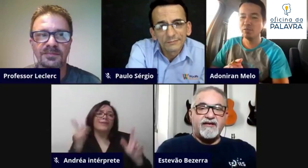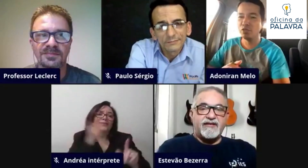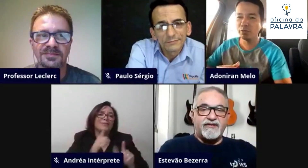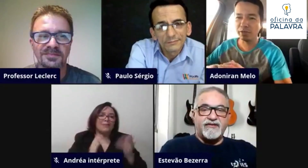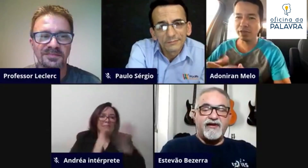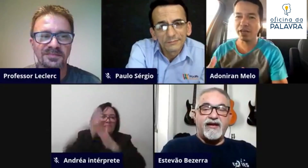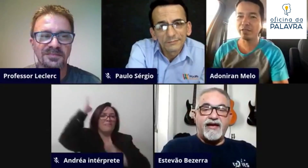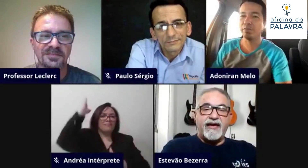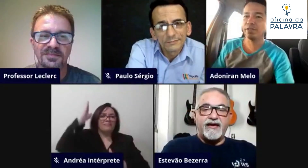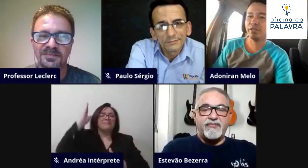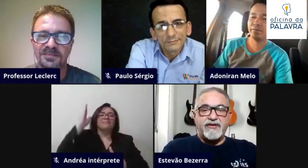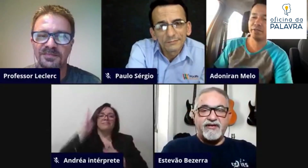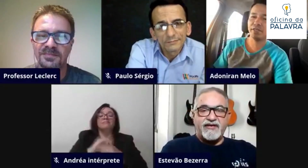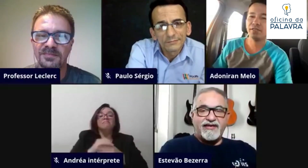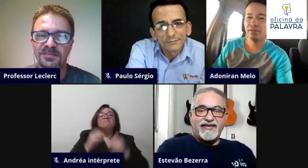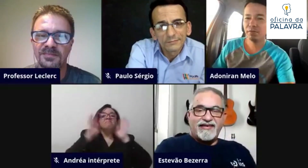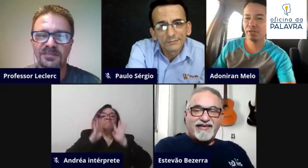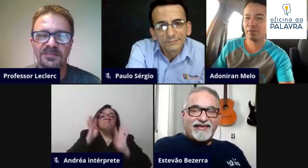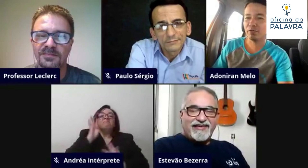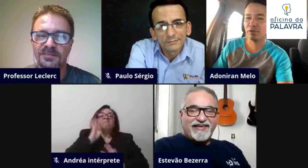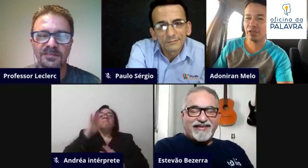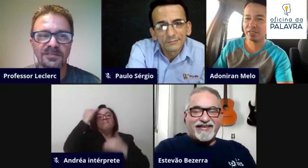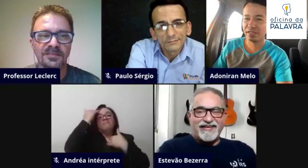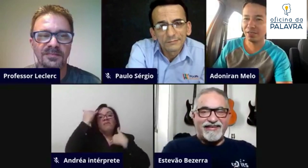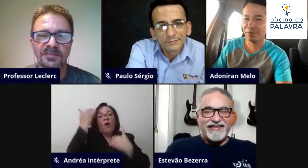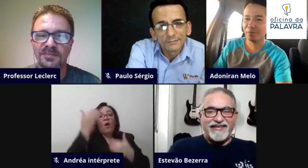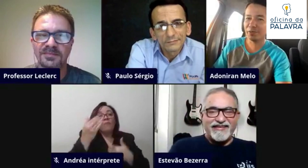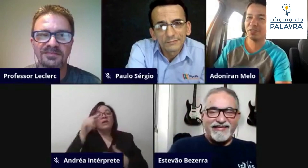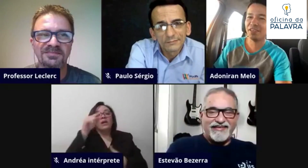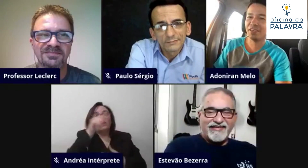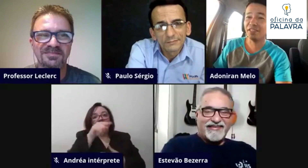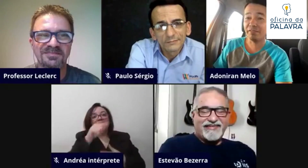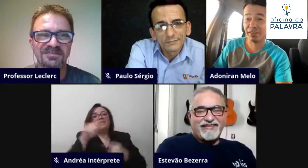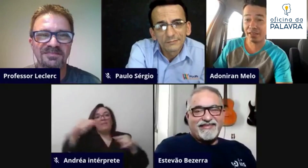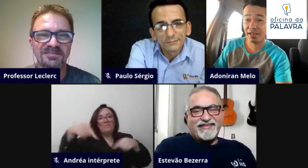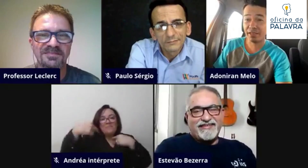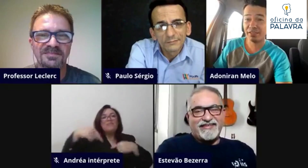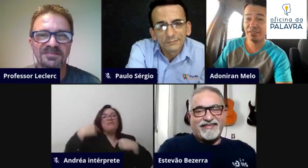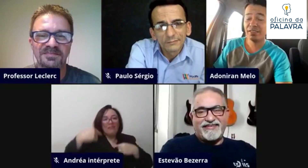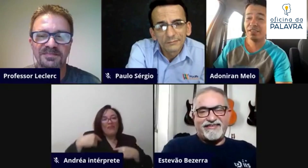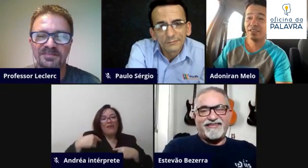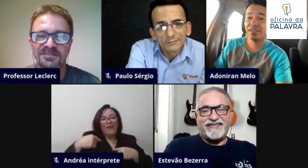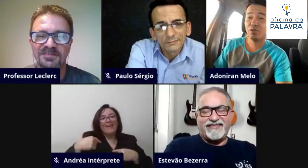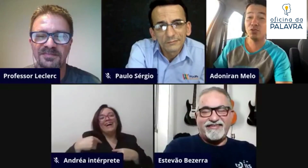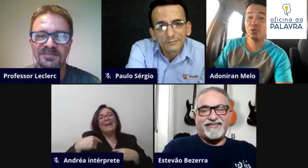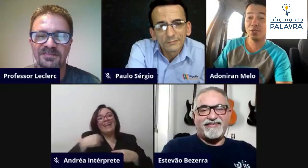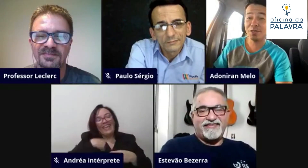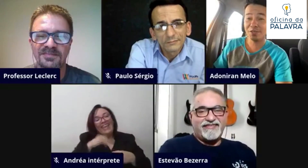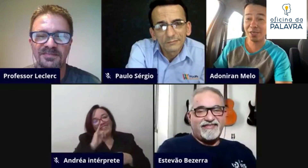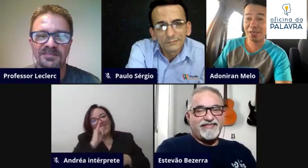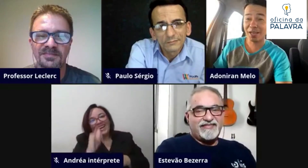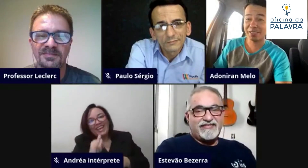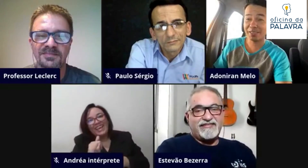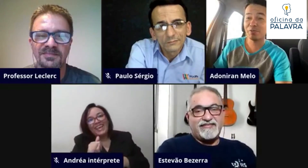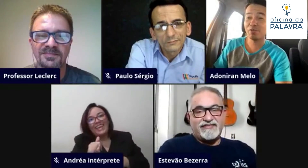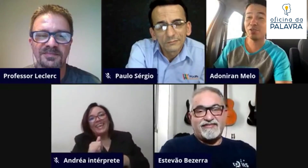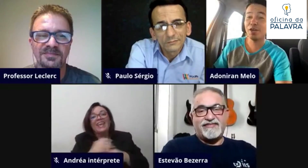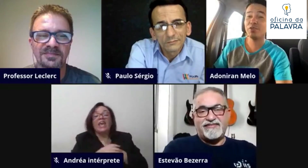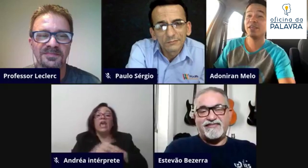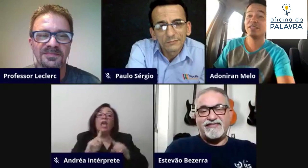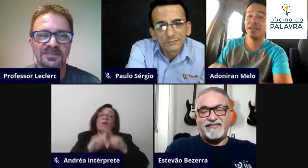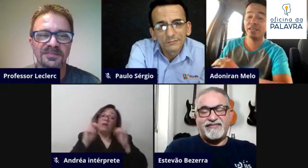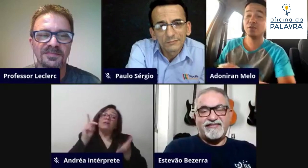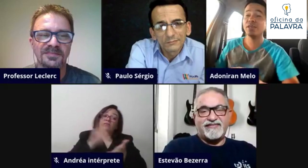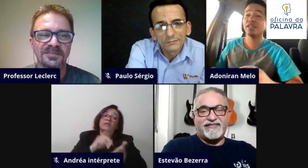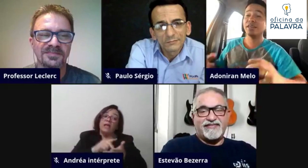bola. Muito obrigado pela provocação, porque, na verdade, era onde eu queria chegar, sabe? No